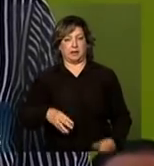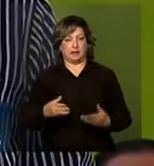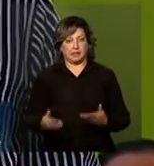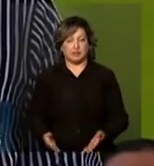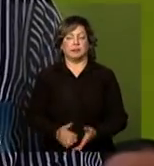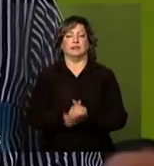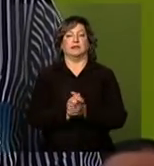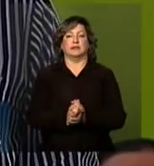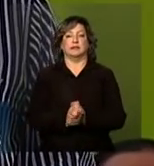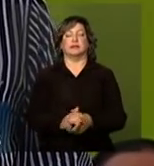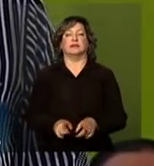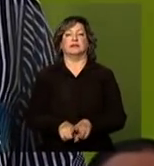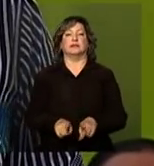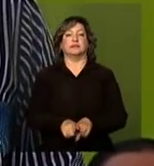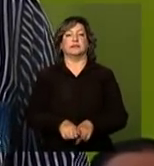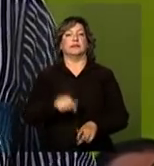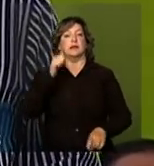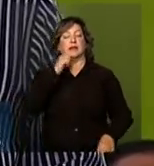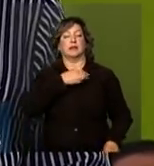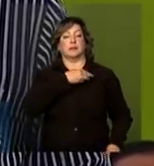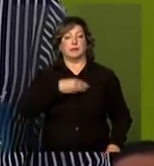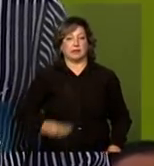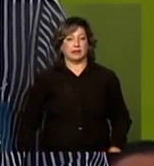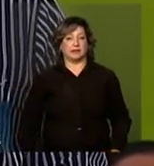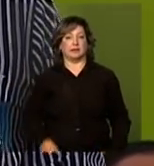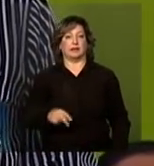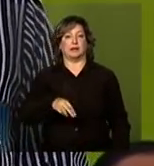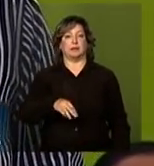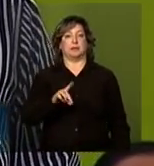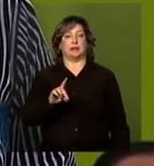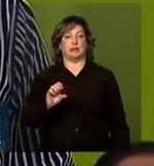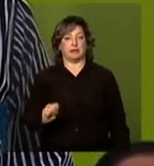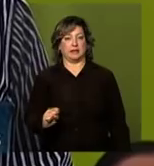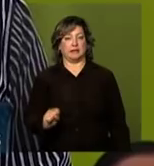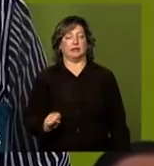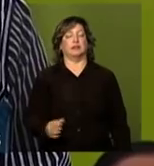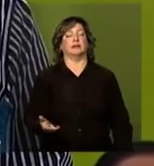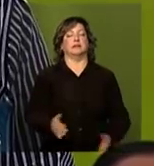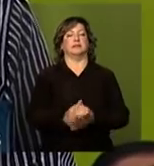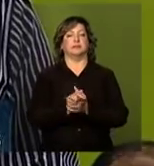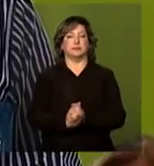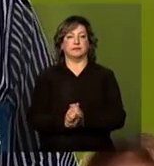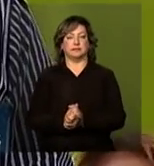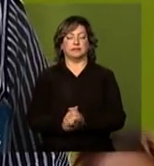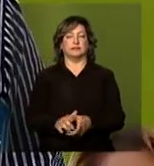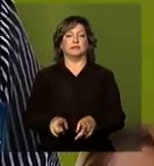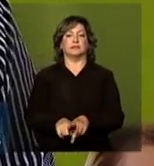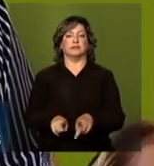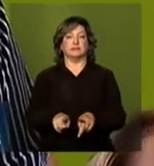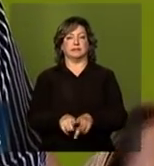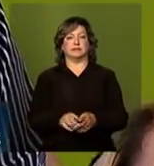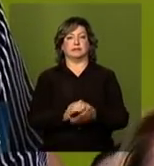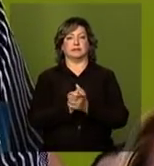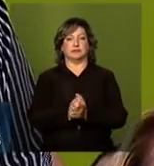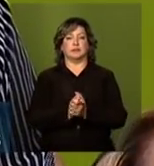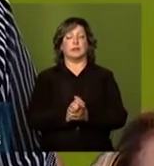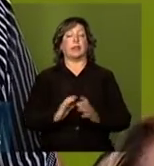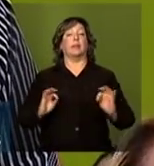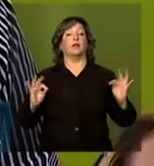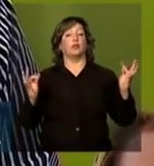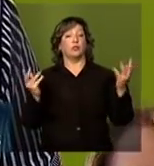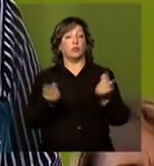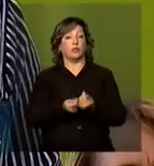Fernandes a ministra do Desenvolvimento Social ministra Teresa Campelo Saúdo todos os